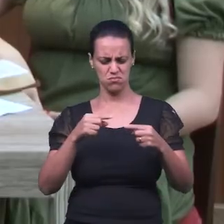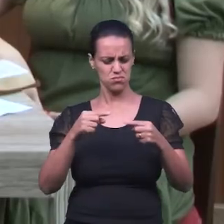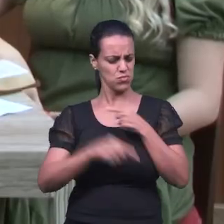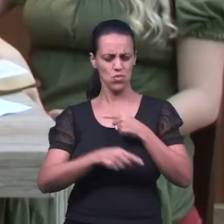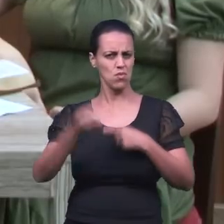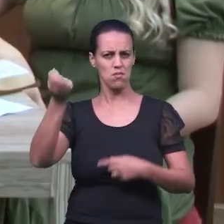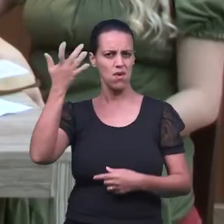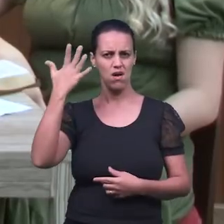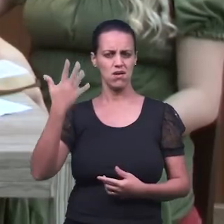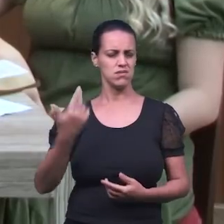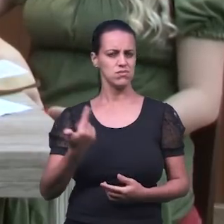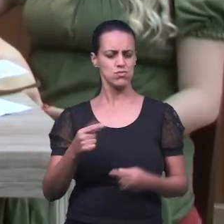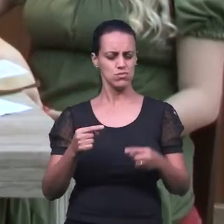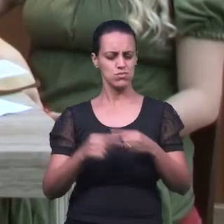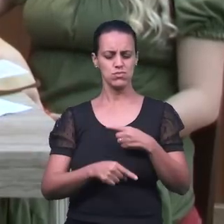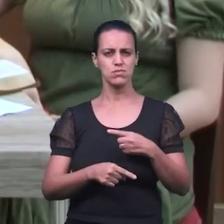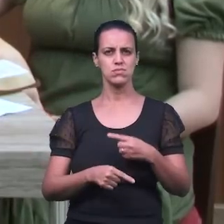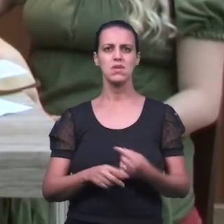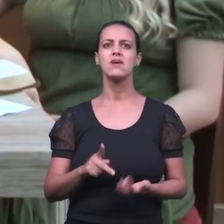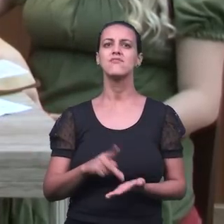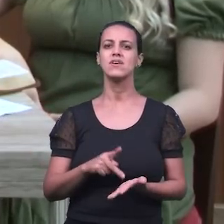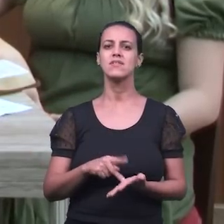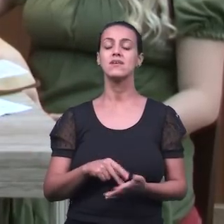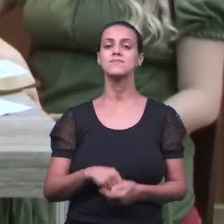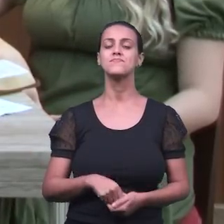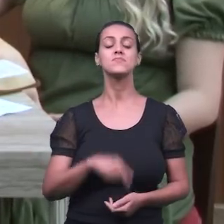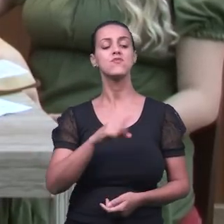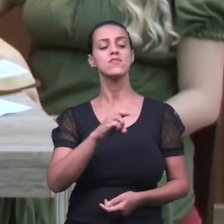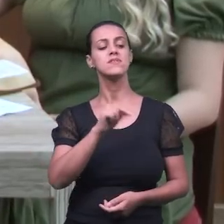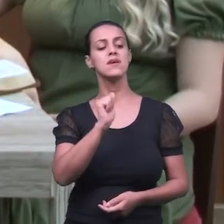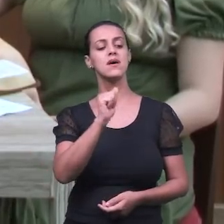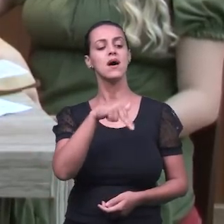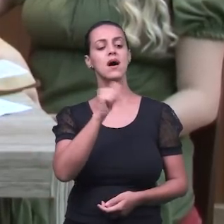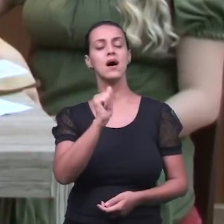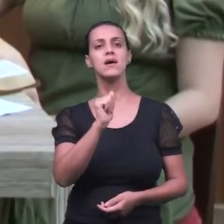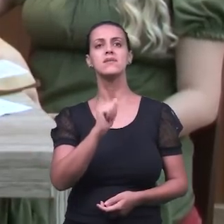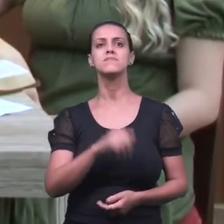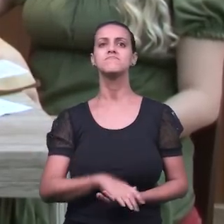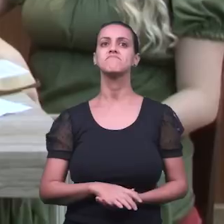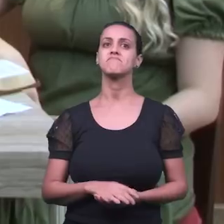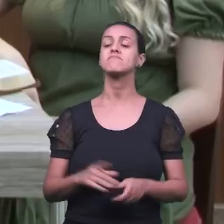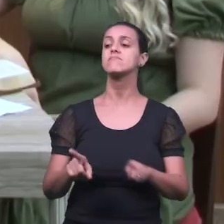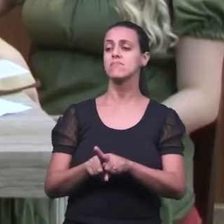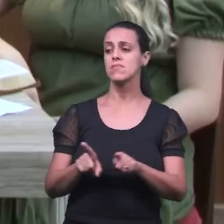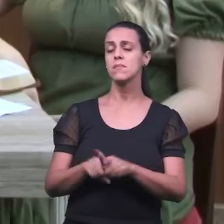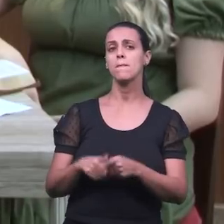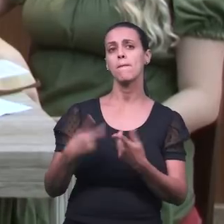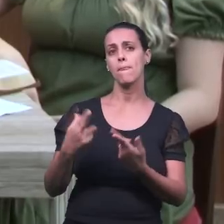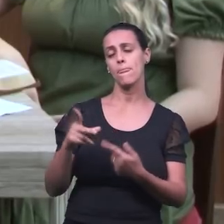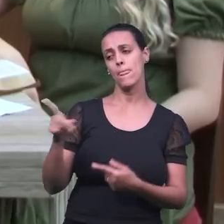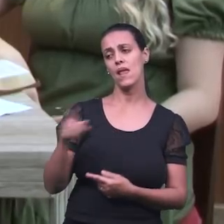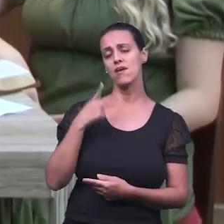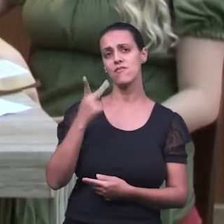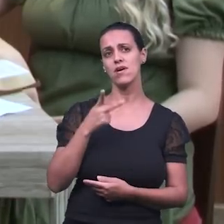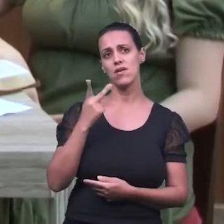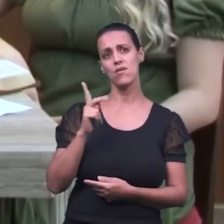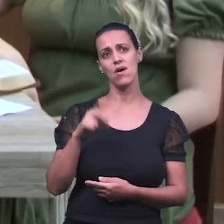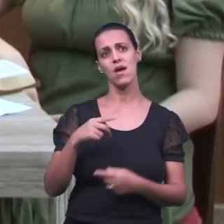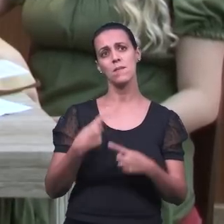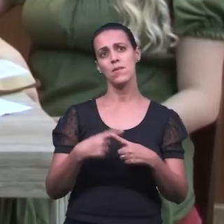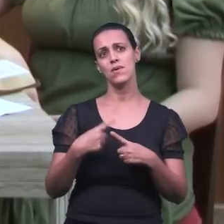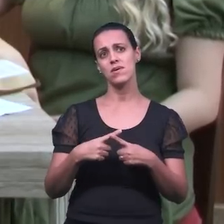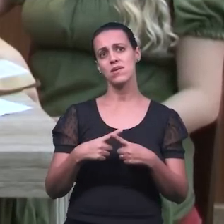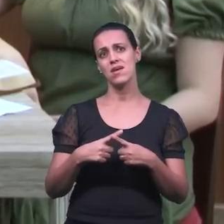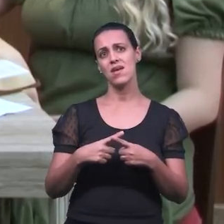verdade, é isso mesmo. E você, Ana Beatriz? Amém, pastor. Como a Maria Luísa citou, é justamente isso que faz com que o Espírito